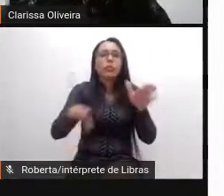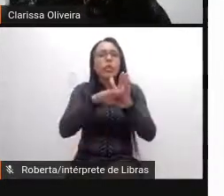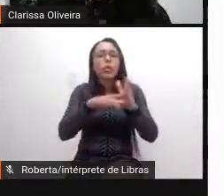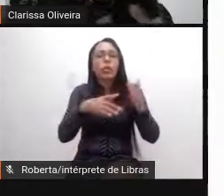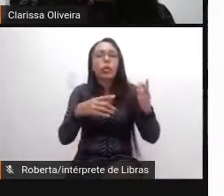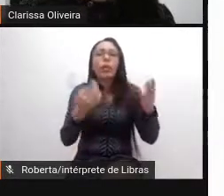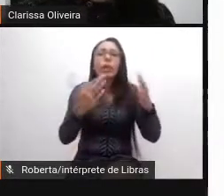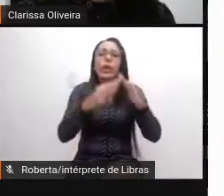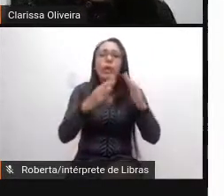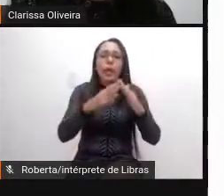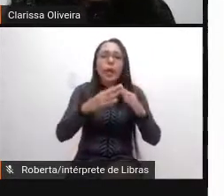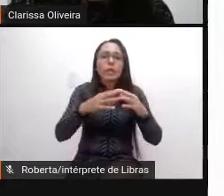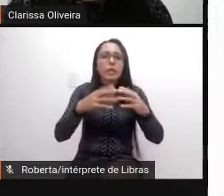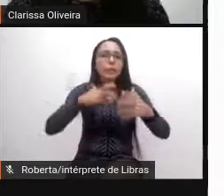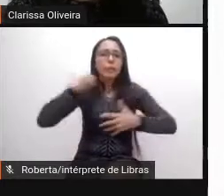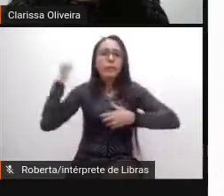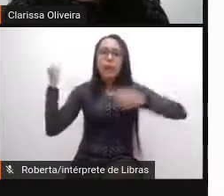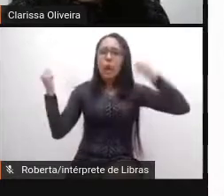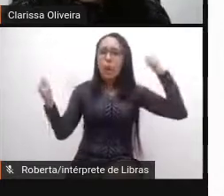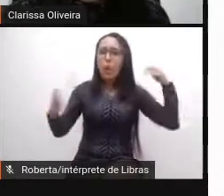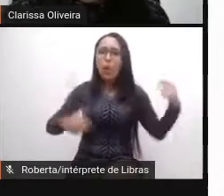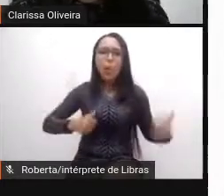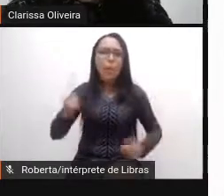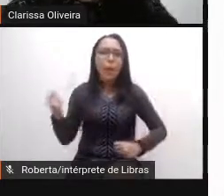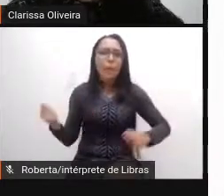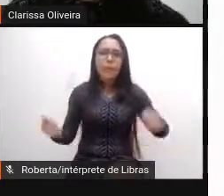Eu retiro as minhas roupas, deixo num local